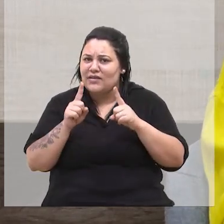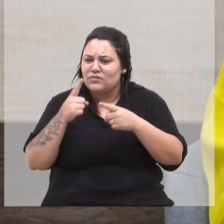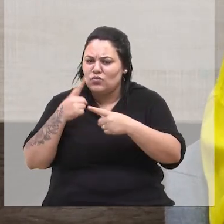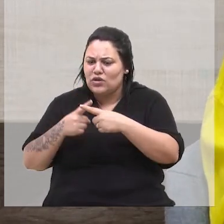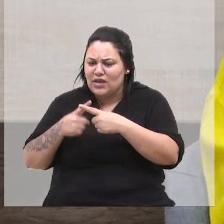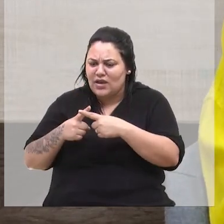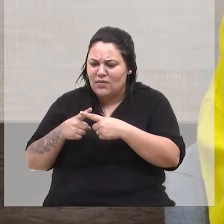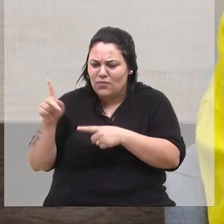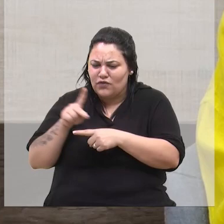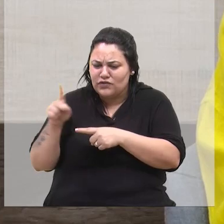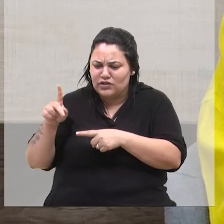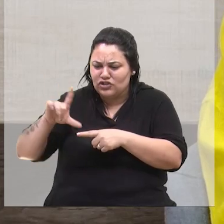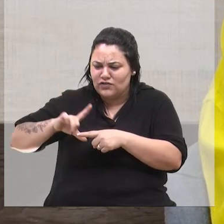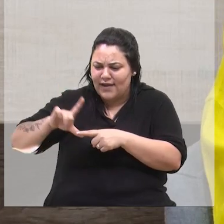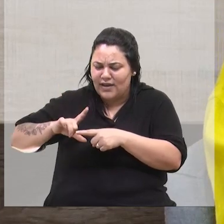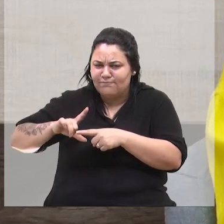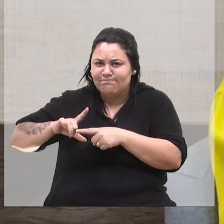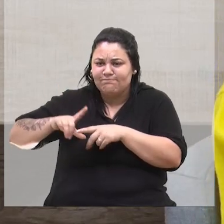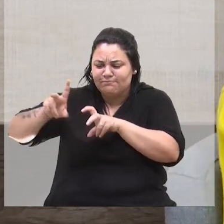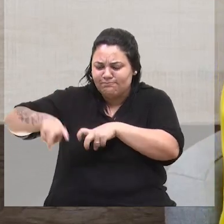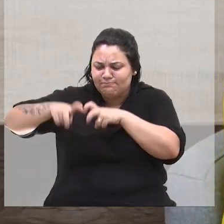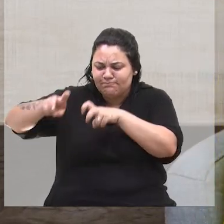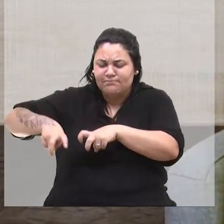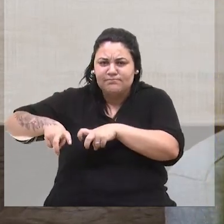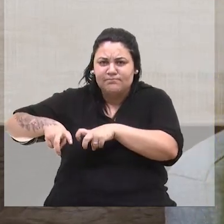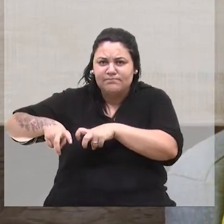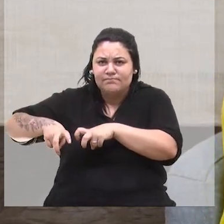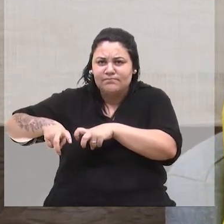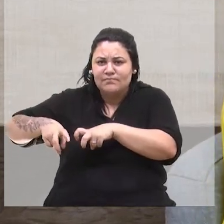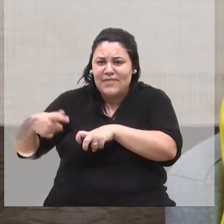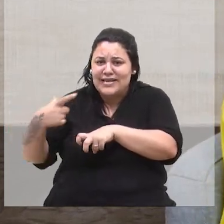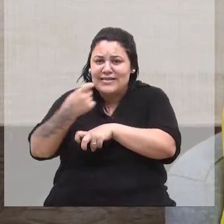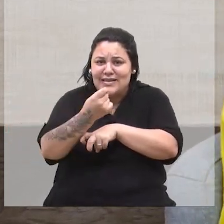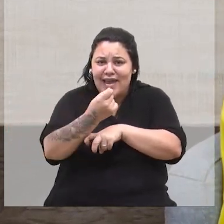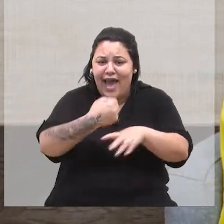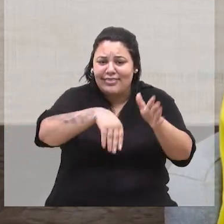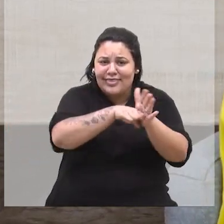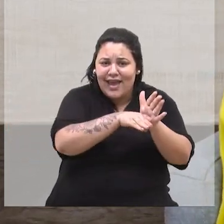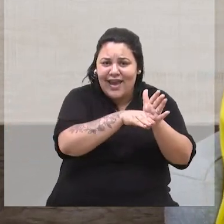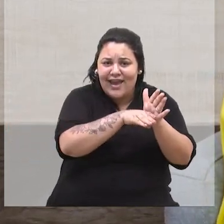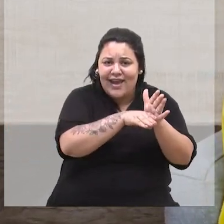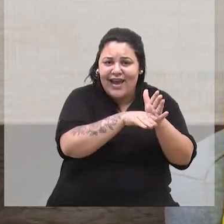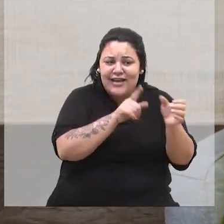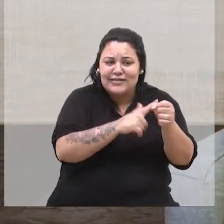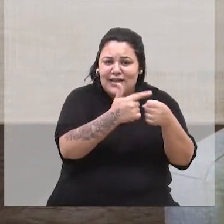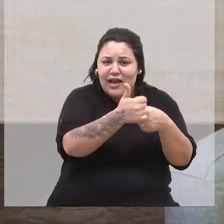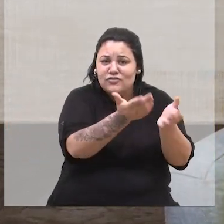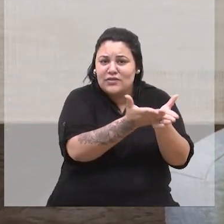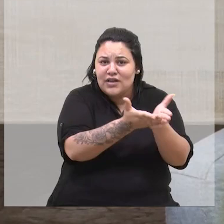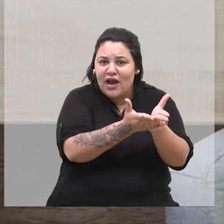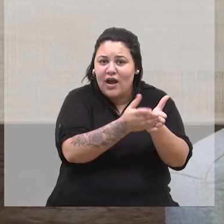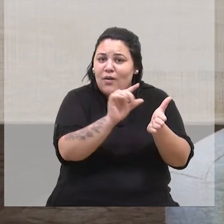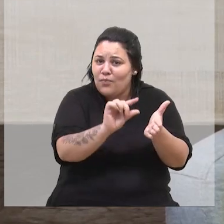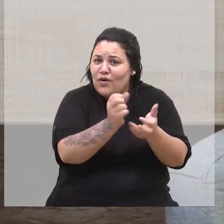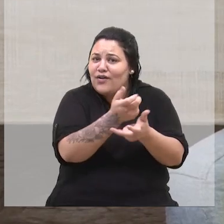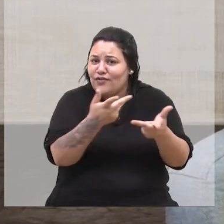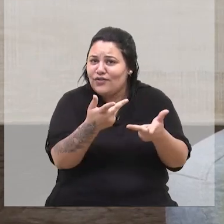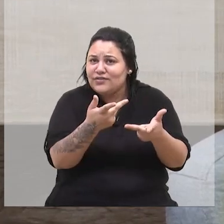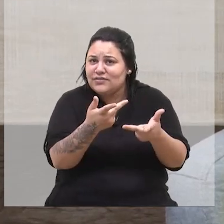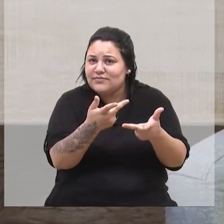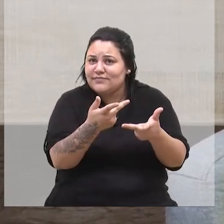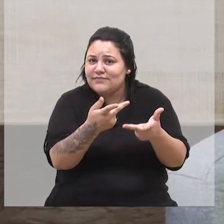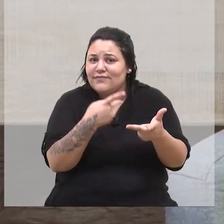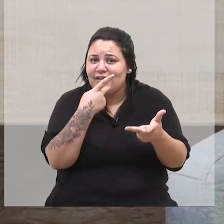ajudou, mas por que professoras que tiveram que vir da colônia para sair das suas casas para estudar? Muito bem. Essa é uma novidade que pouca